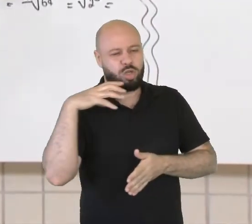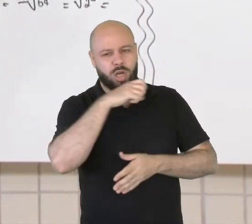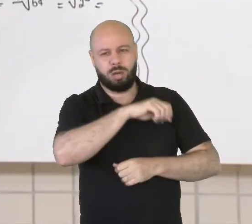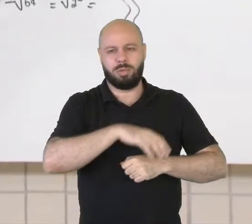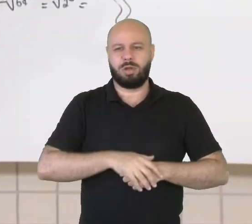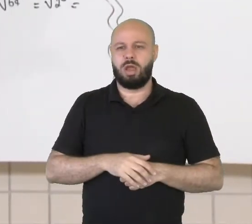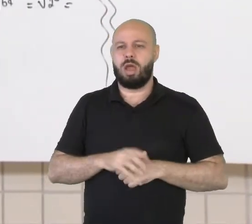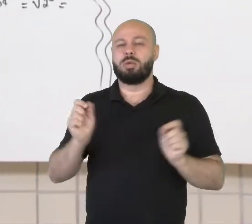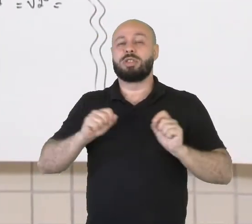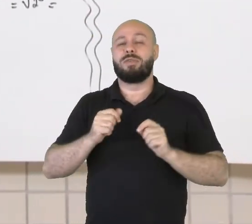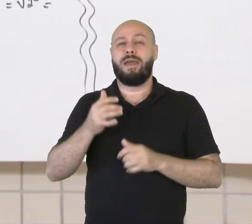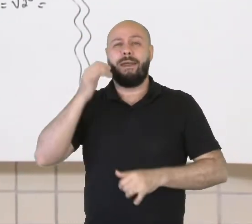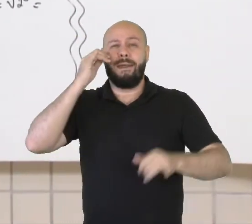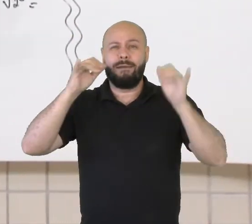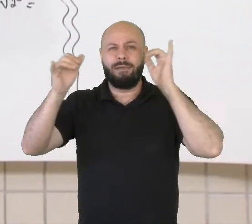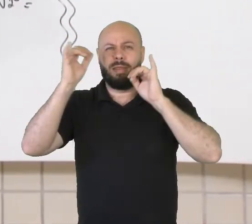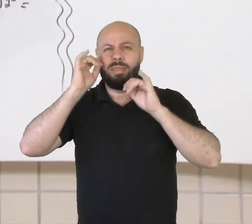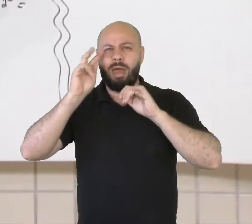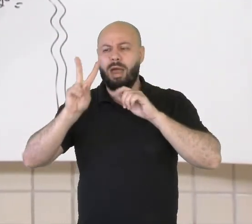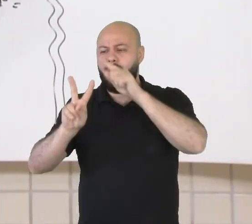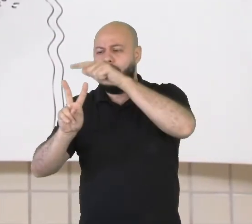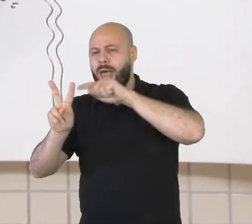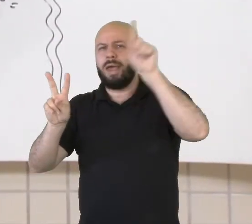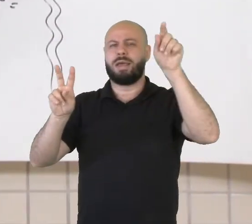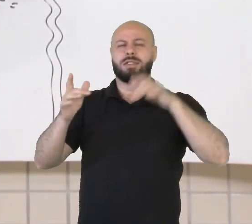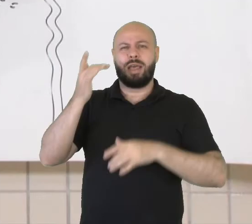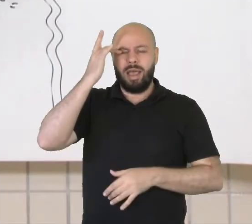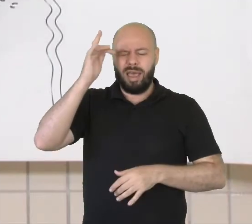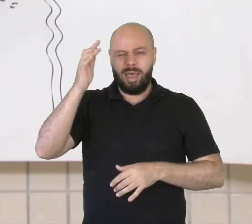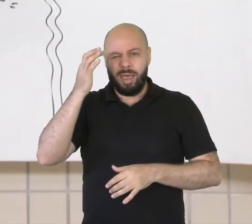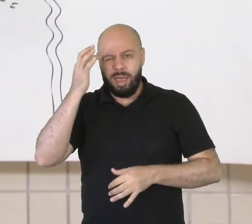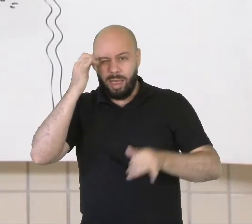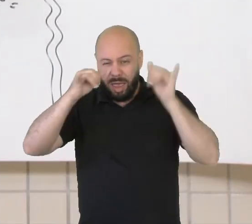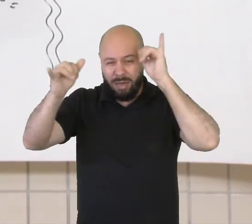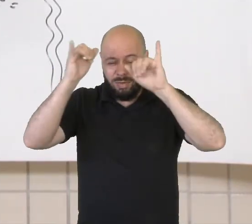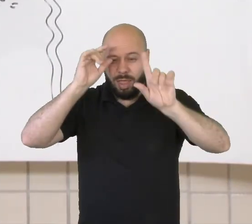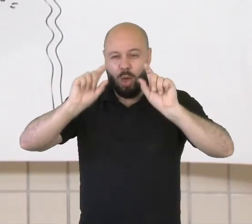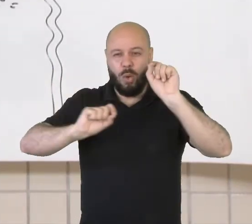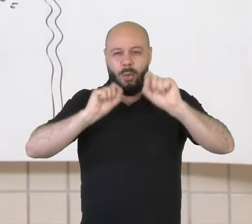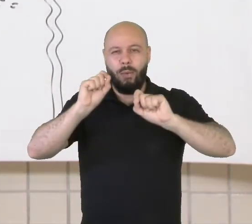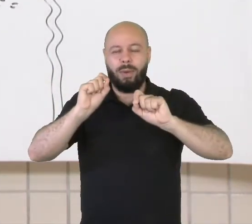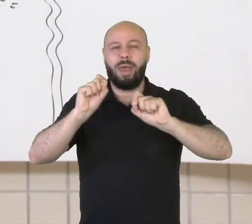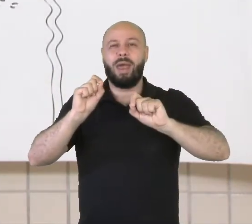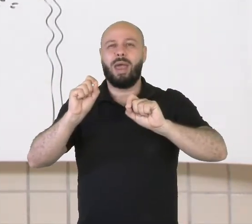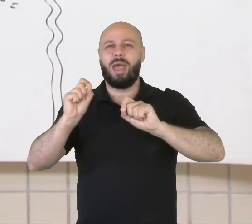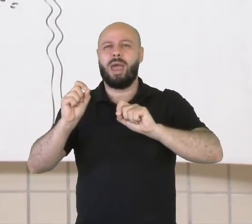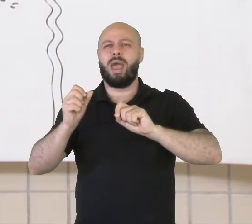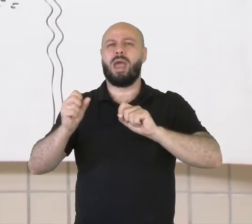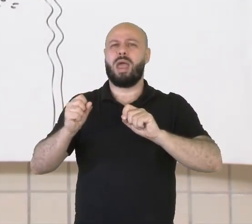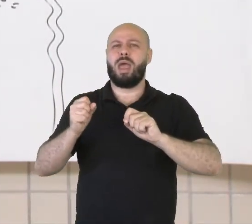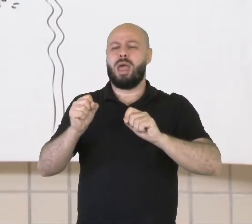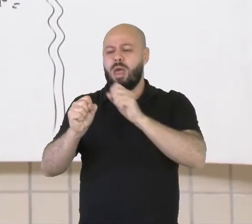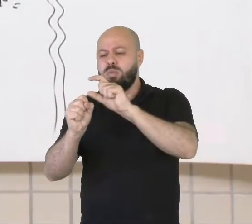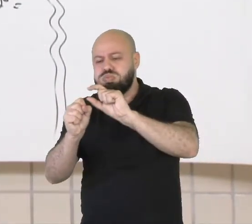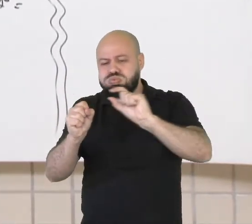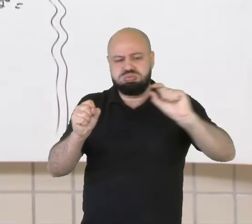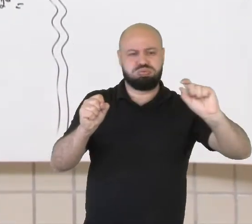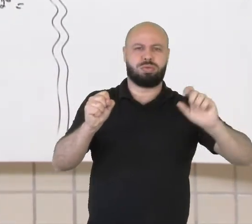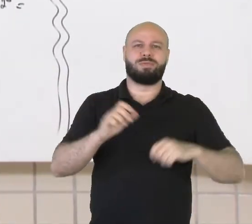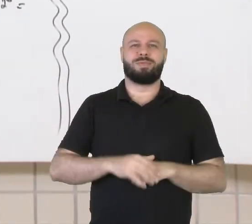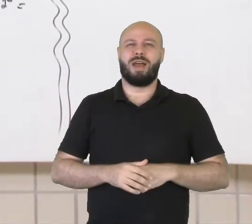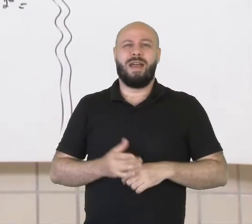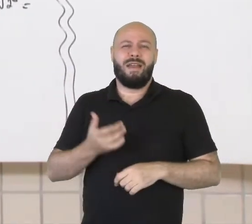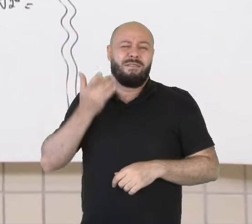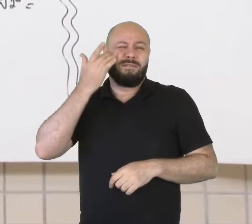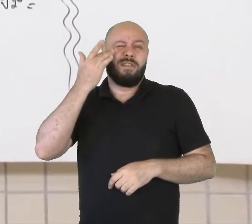me livrar da raiz e da potência e deixar só o número. Ou, na pior das hipóteses, deixar o número com a potência, tudo bem? Então, é um